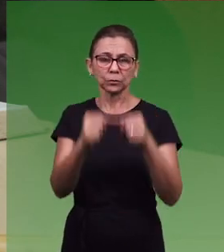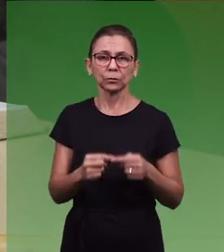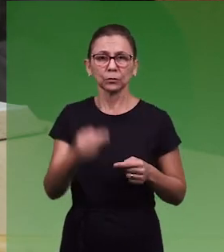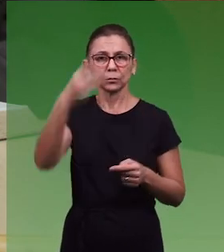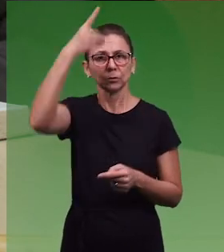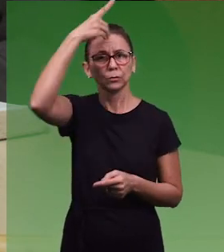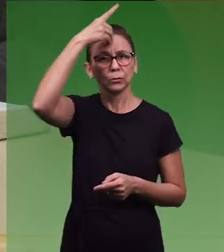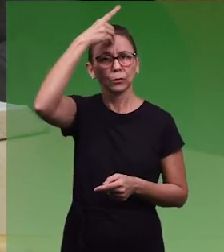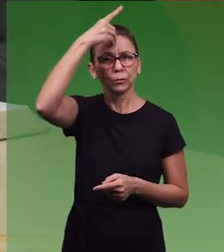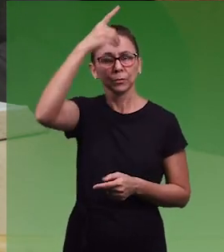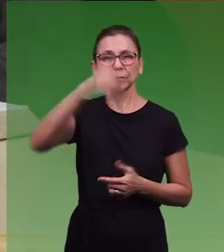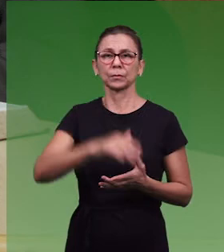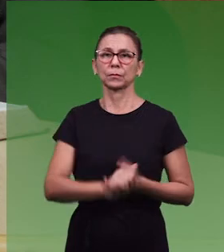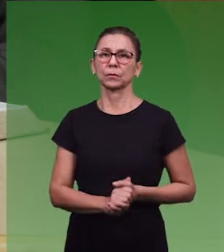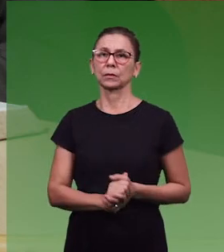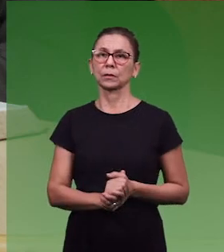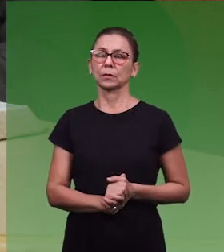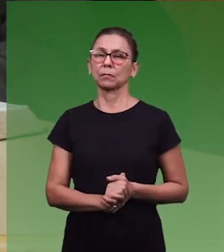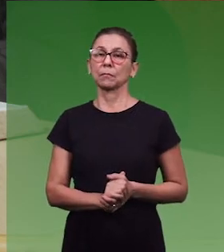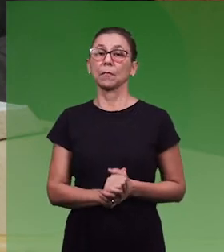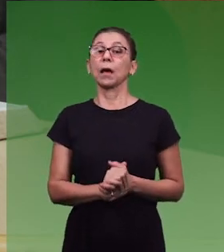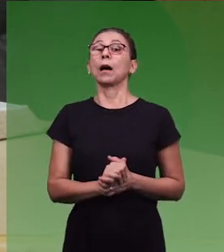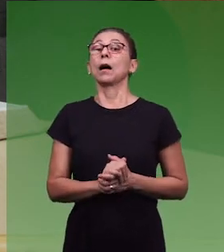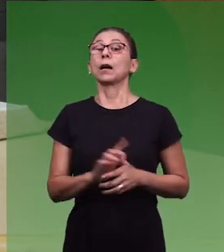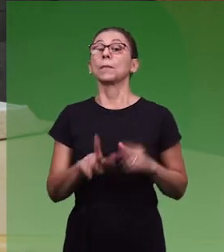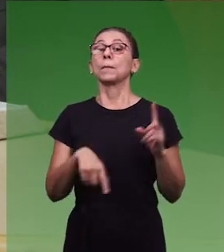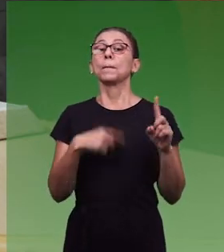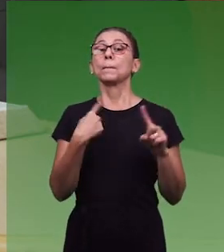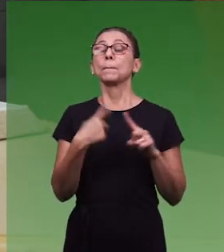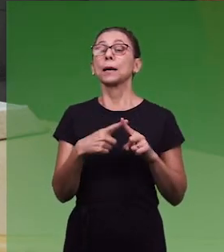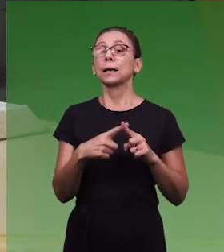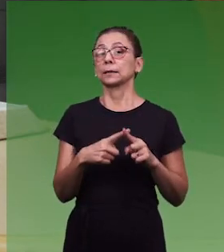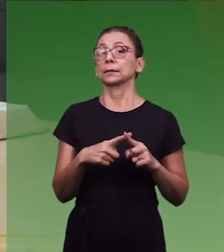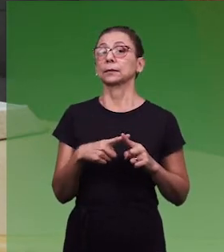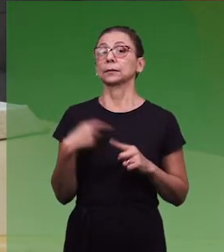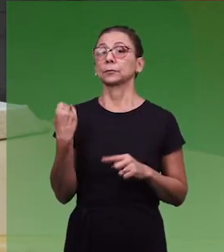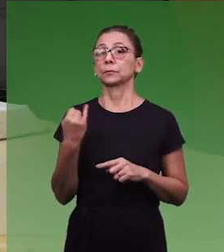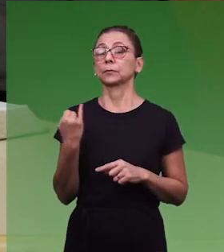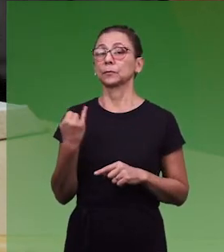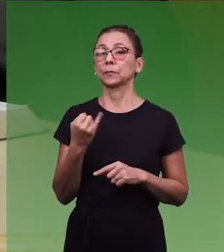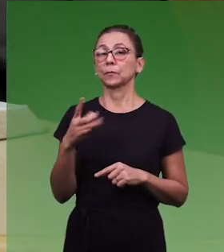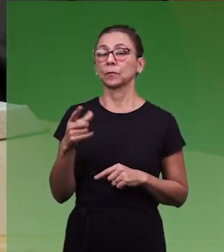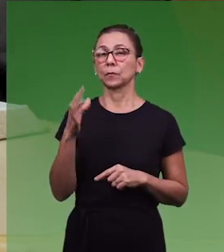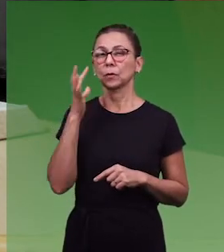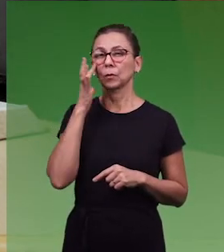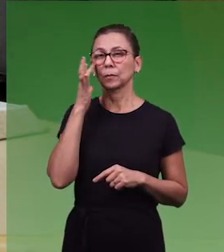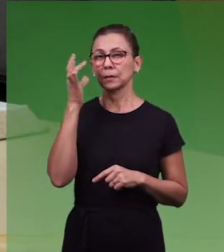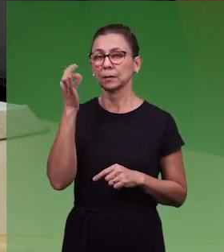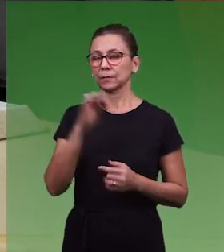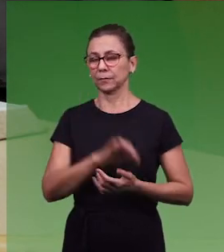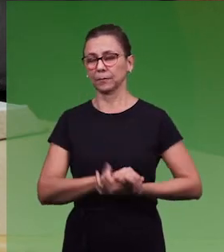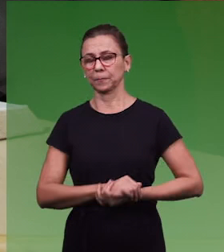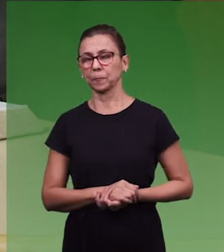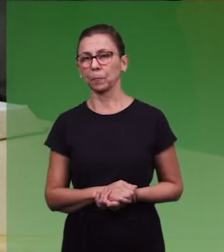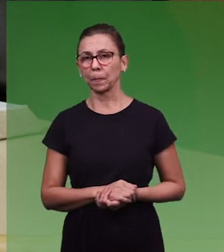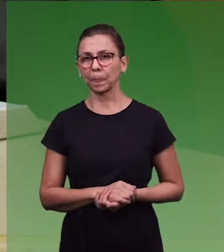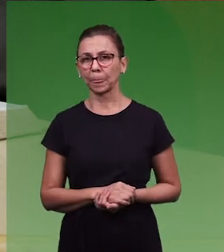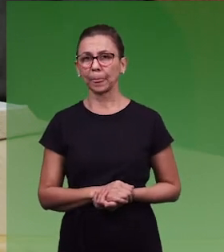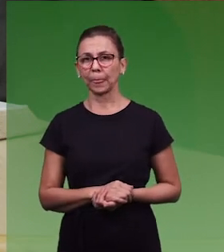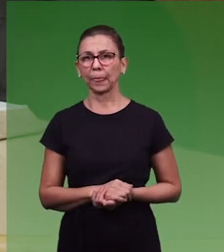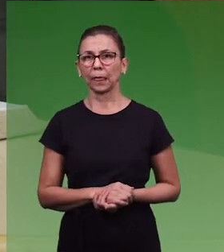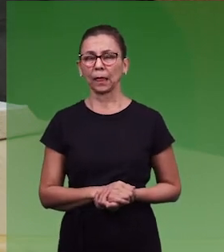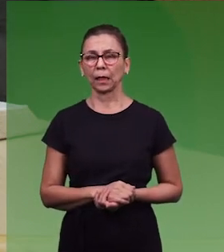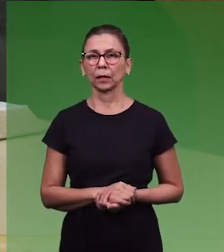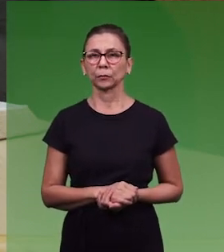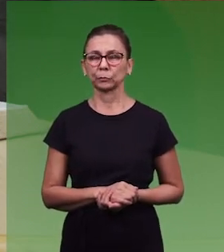espirituais. E mais, não é só isso. Ele vai observar o seguinte: eu vou primeiro dizer o que